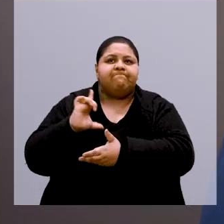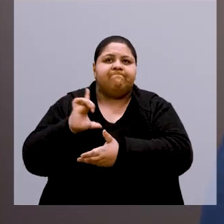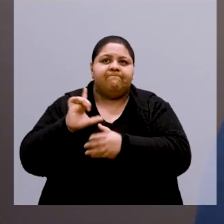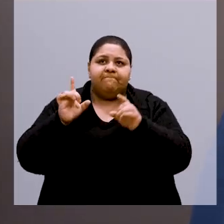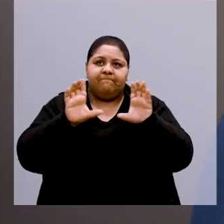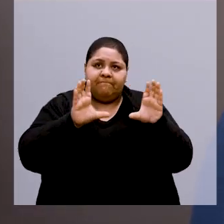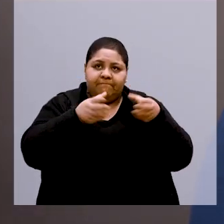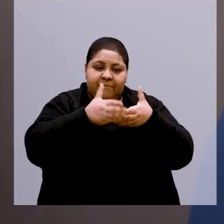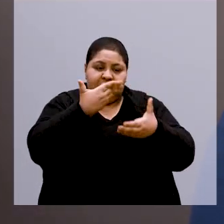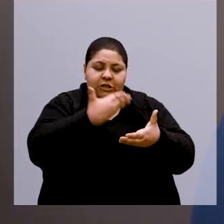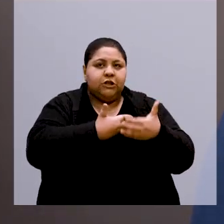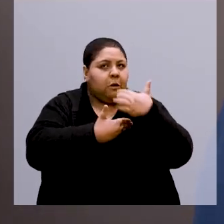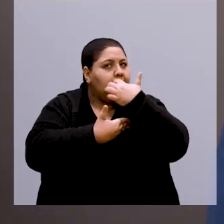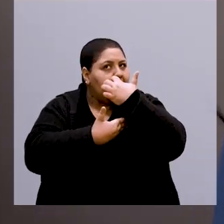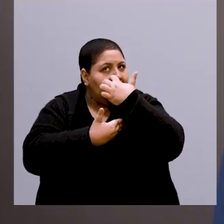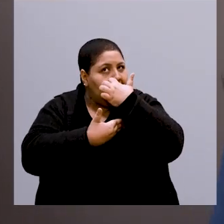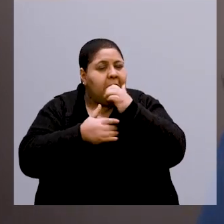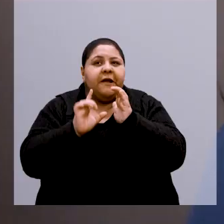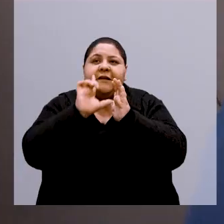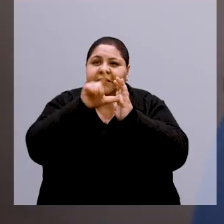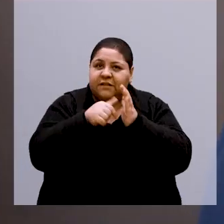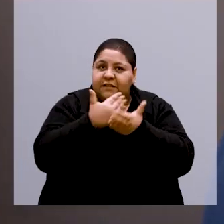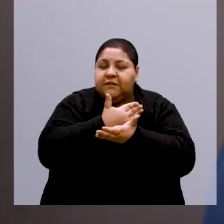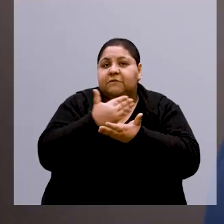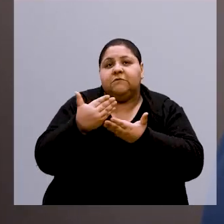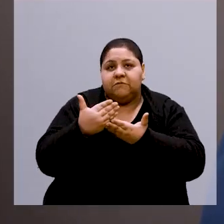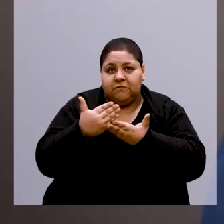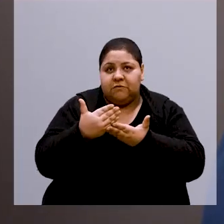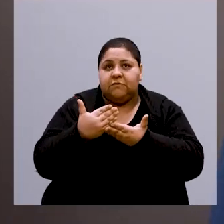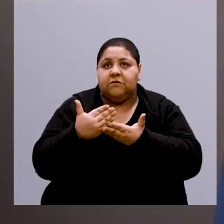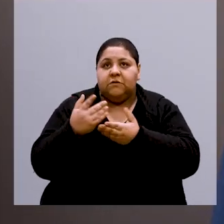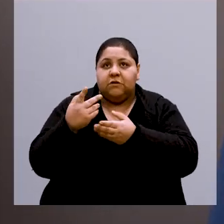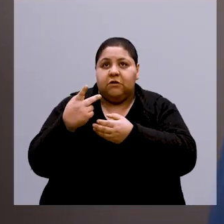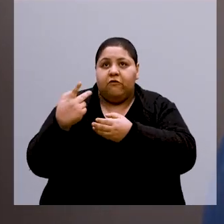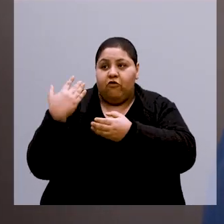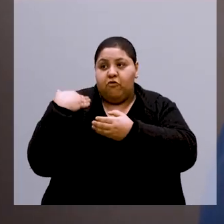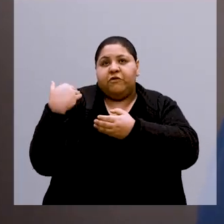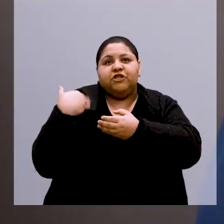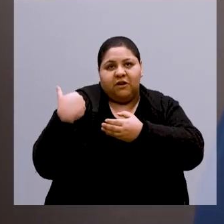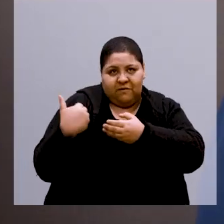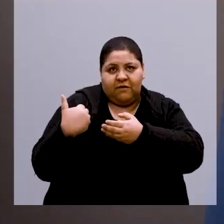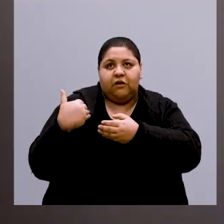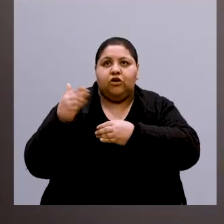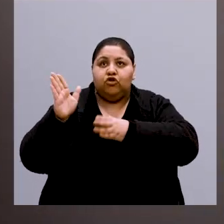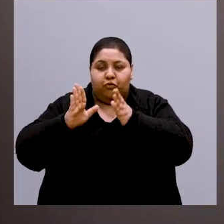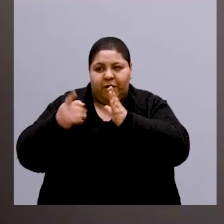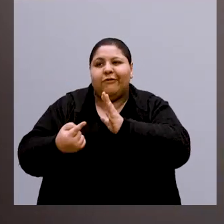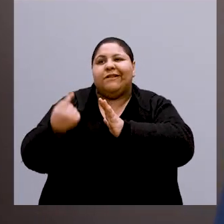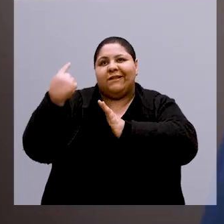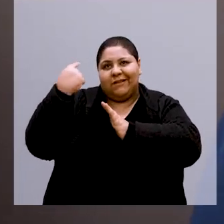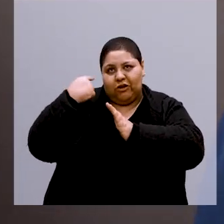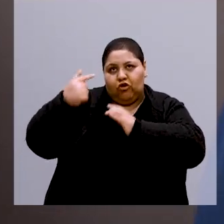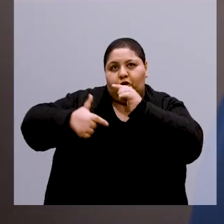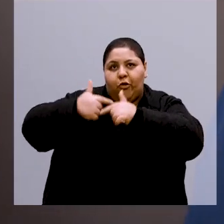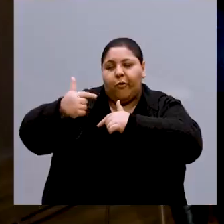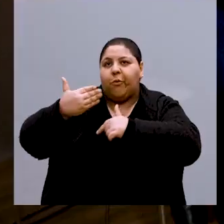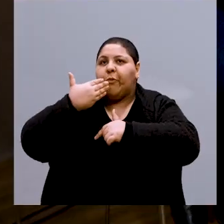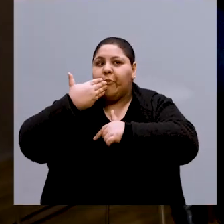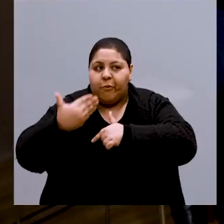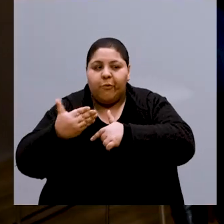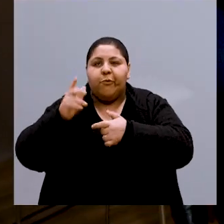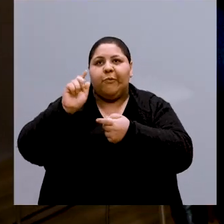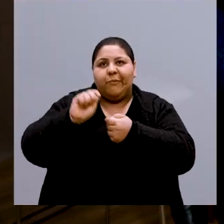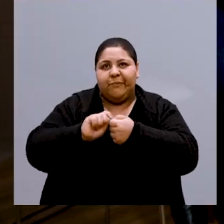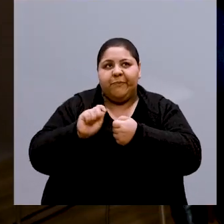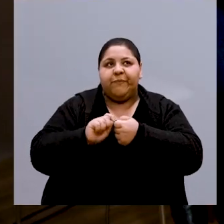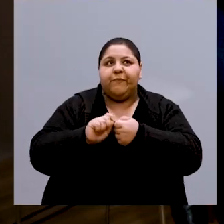né? Eu tinha um grupo de amigas e que logo no início, assim, foram procurar por mim no gabinete, logo na legislatura anterior, para